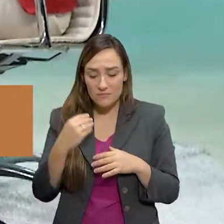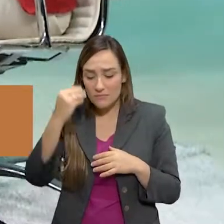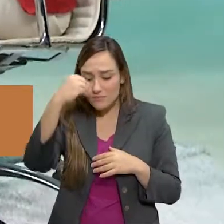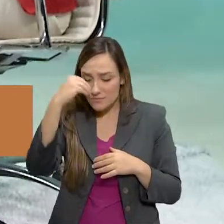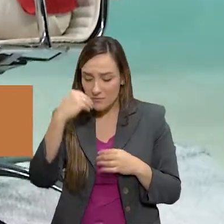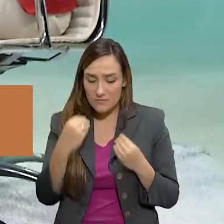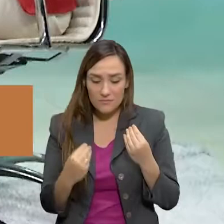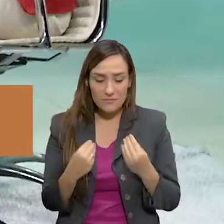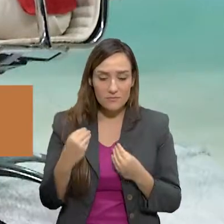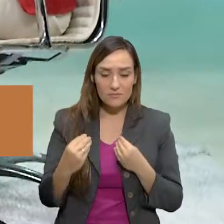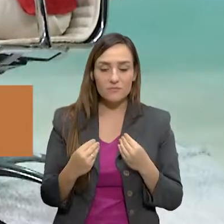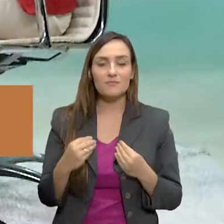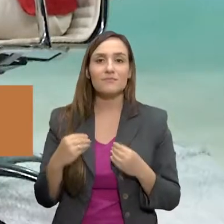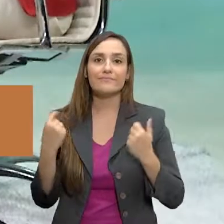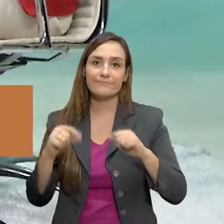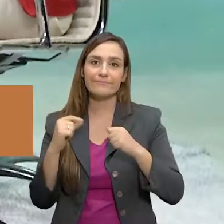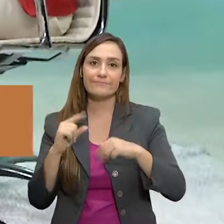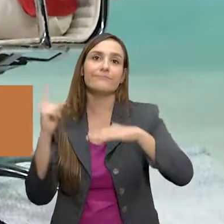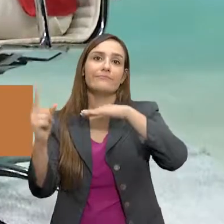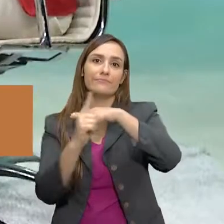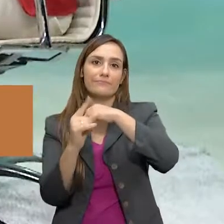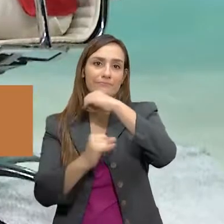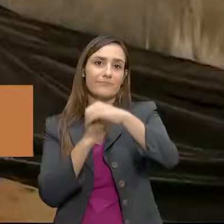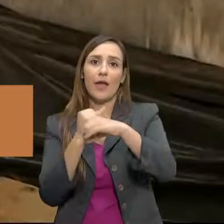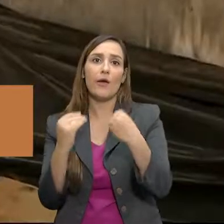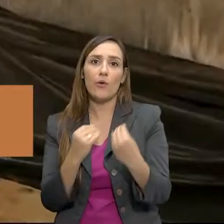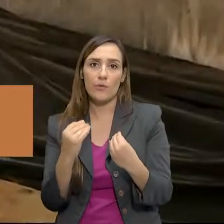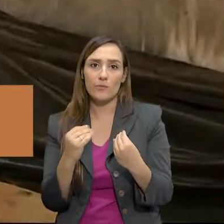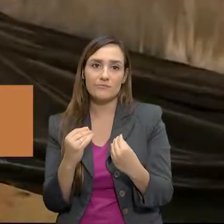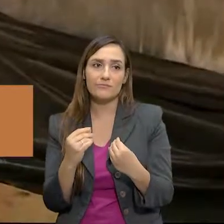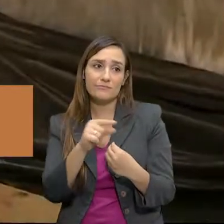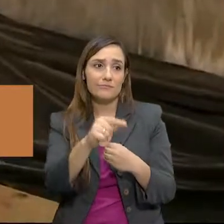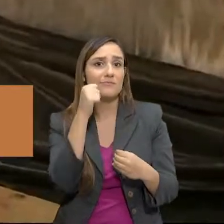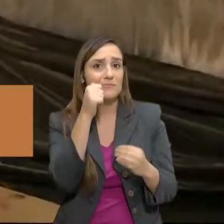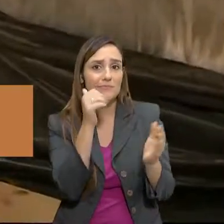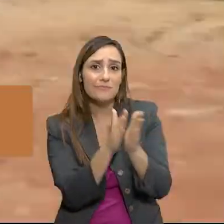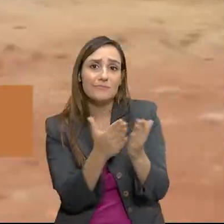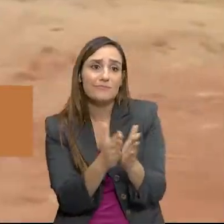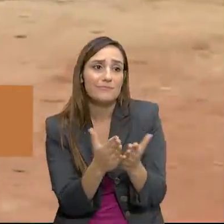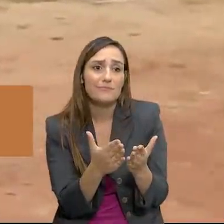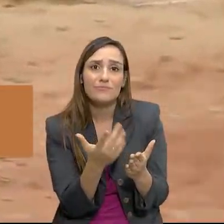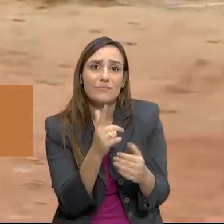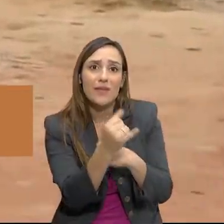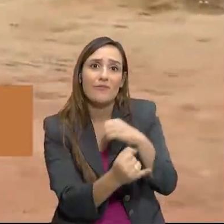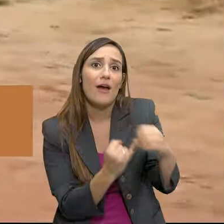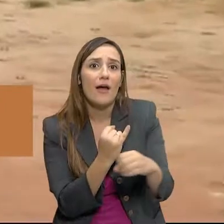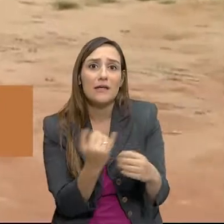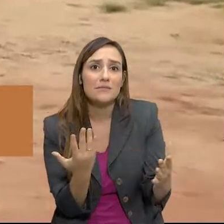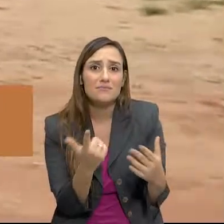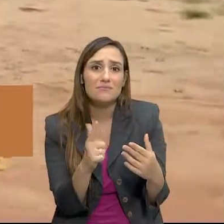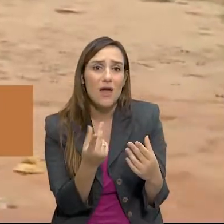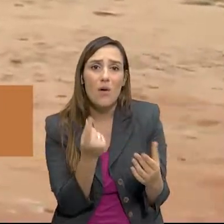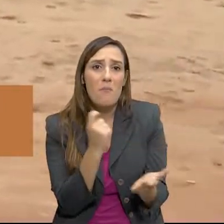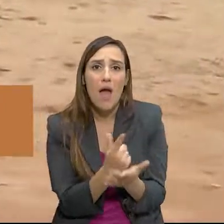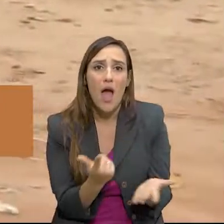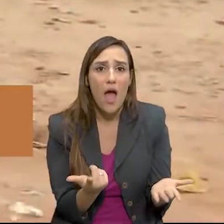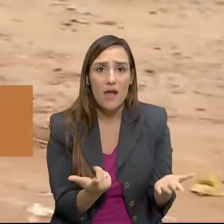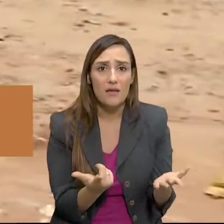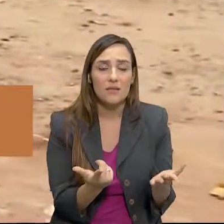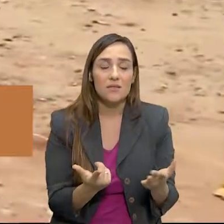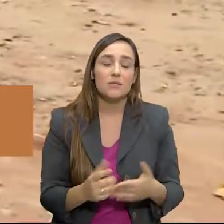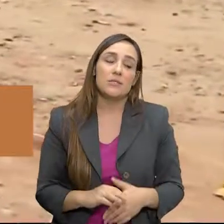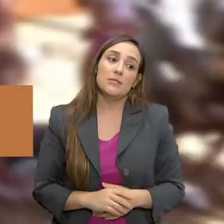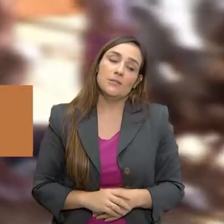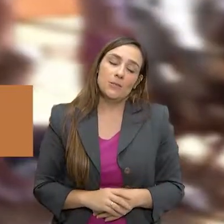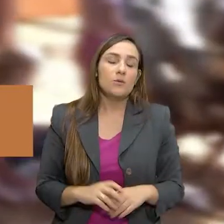não têm acesso à plataforma de atendimento virtual, que embora seja um excelente instrumento, há ainda pessoas muito vulneráveis. E a